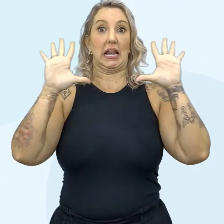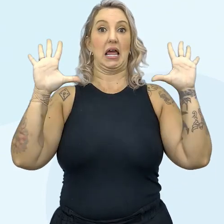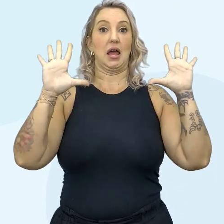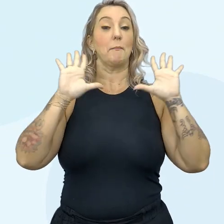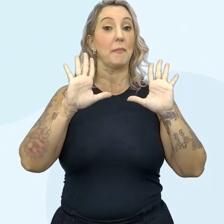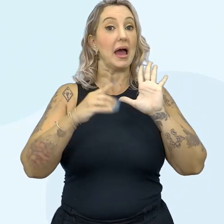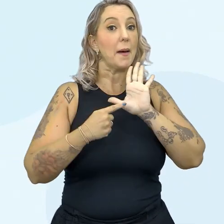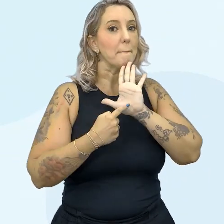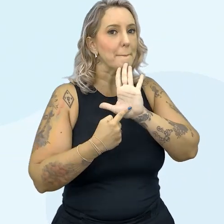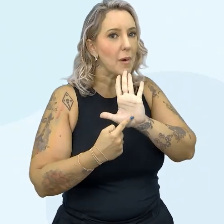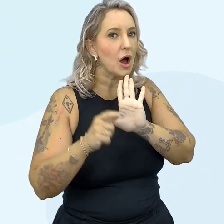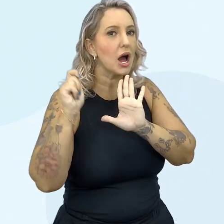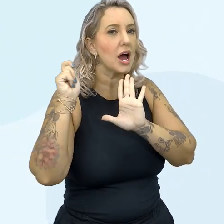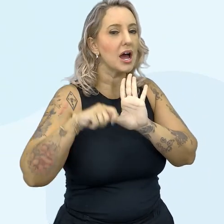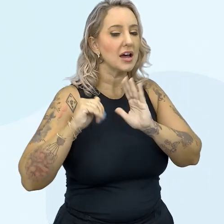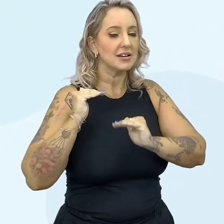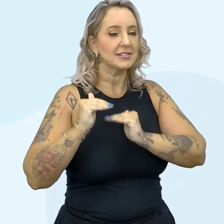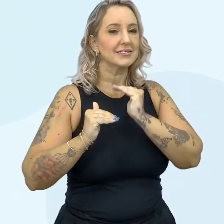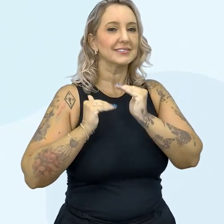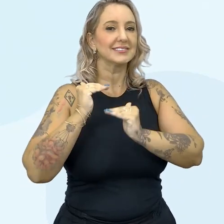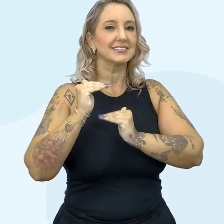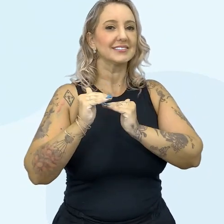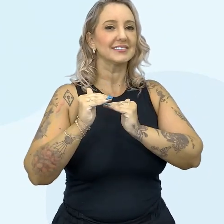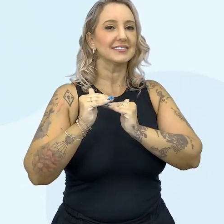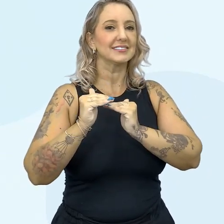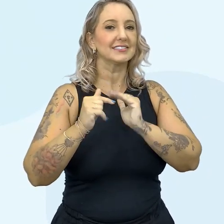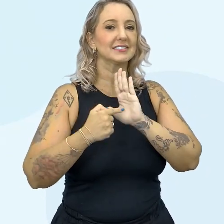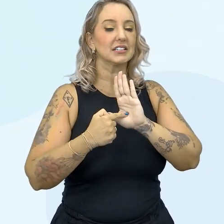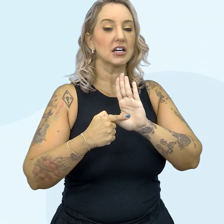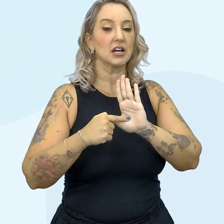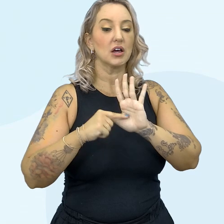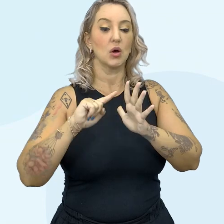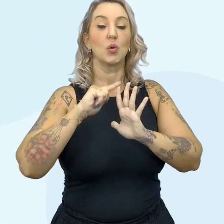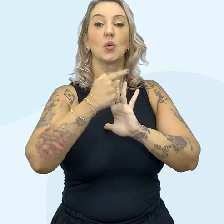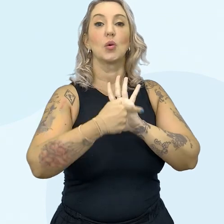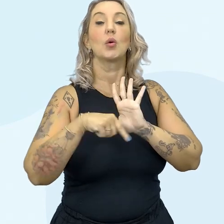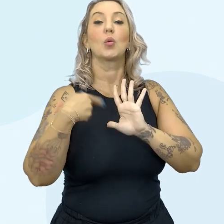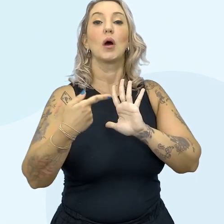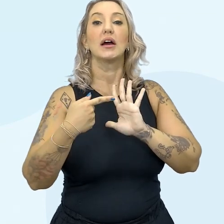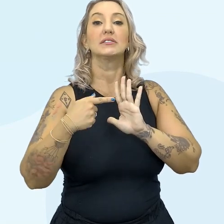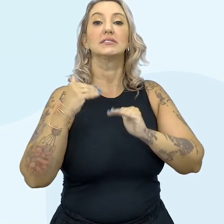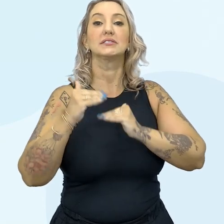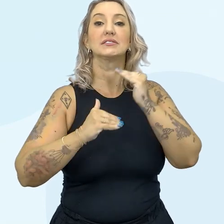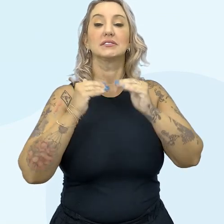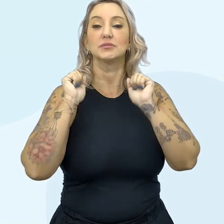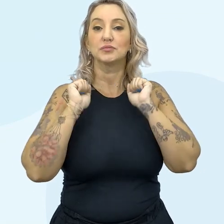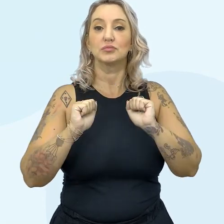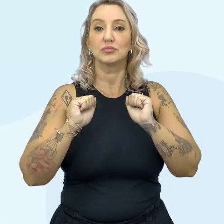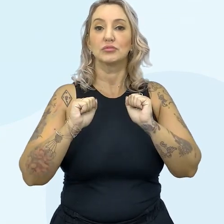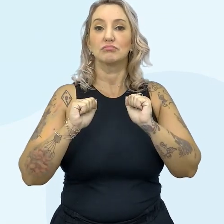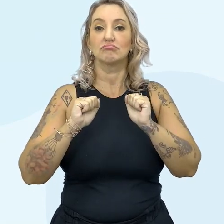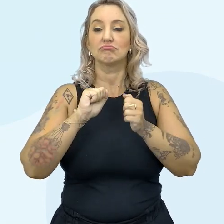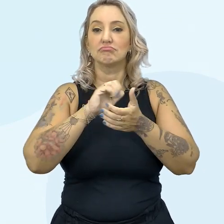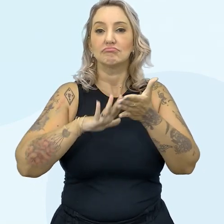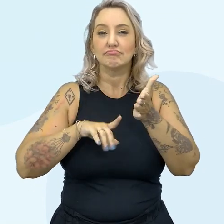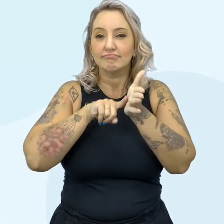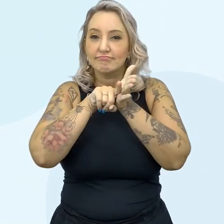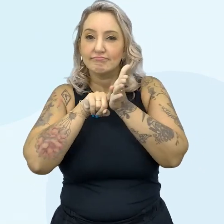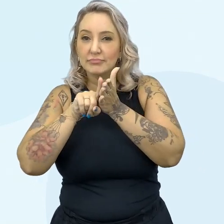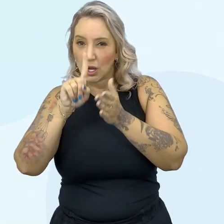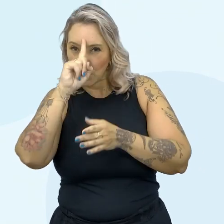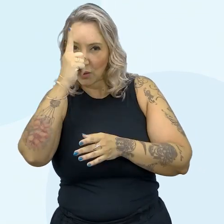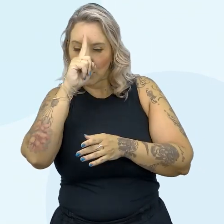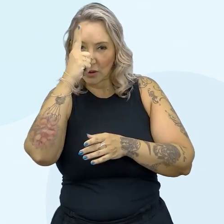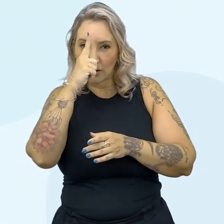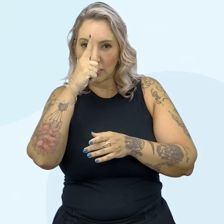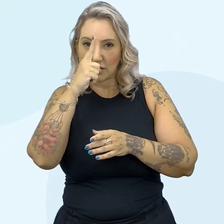porém mostra a possibilidade de desenvolvimento quando aponta quais habilidades podem ser desenvolvidas em uma atividade de investigação. Os